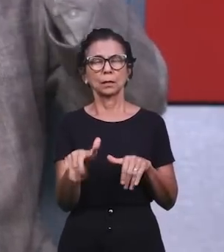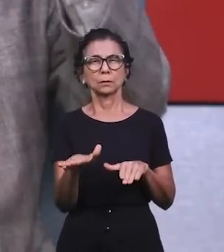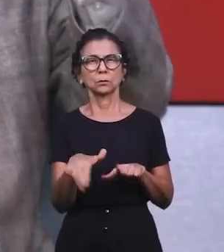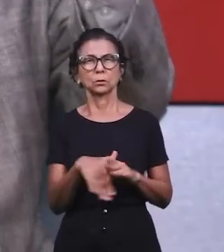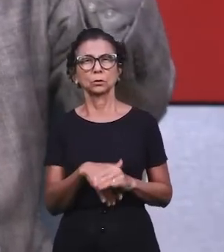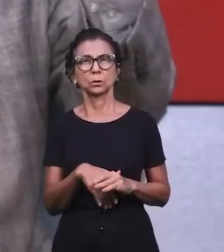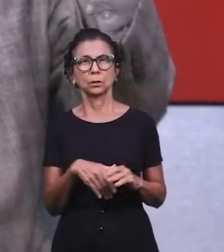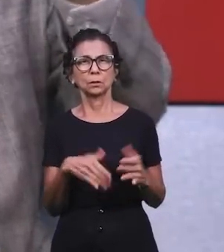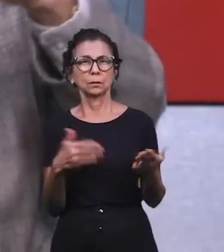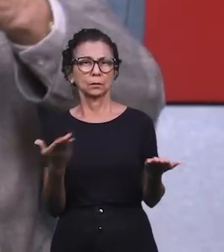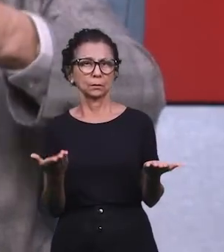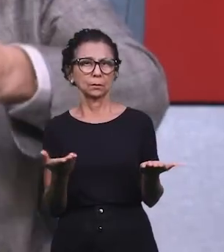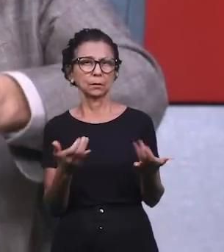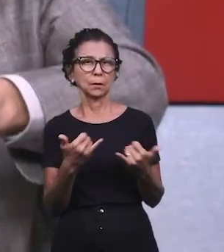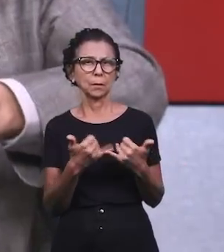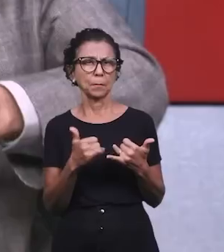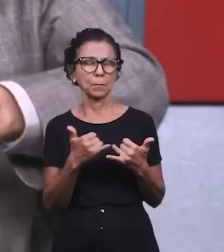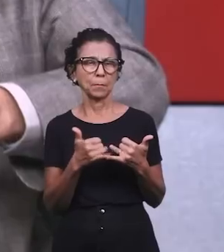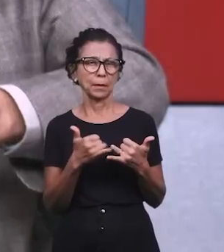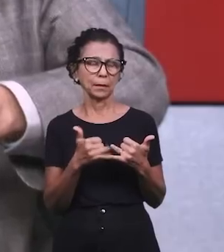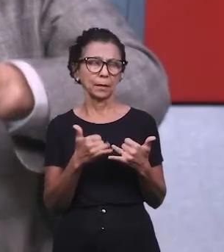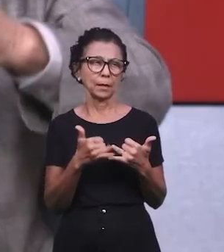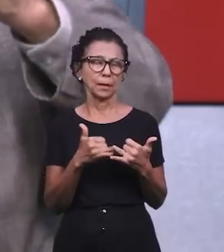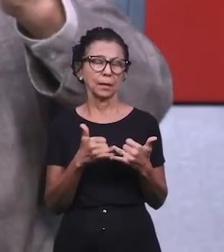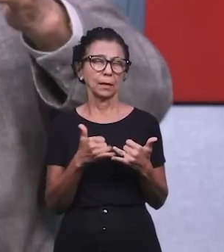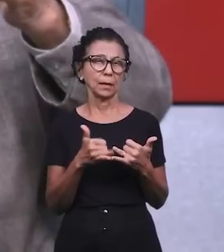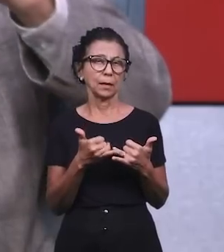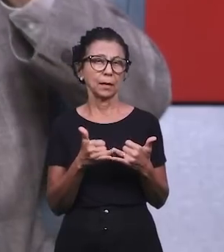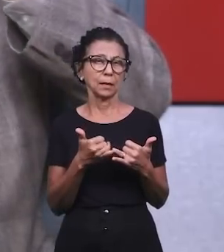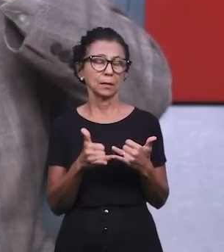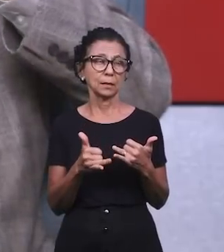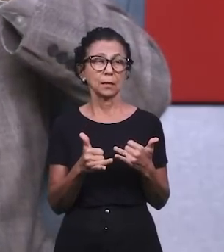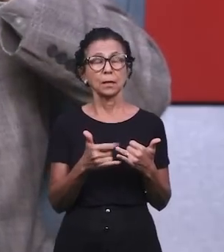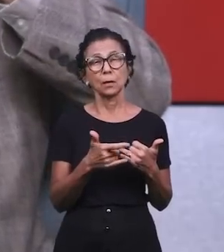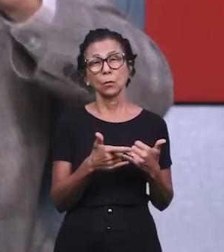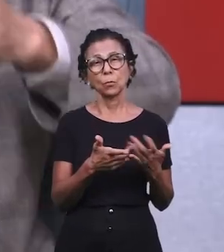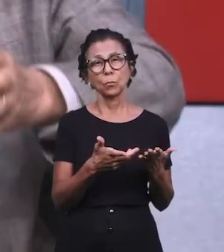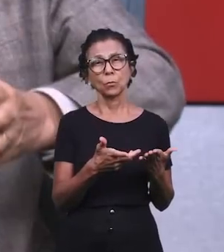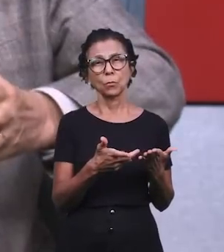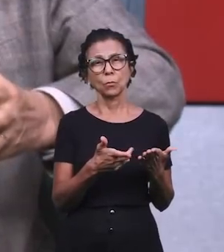essa, claro, guardando as devidas proporções, com essa forma